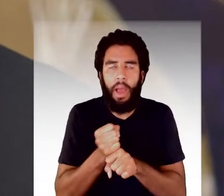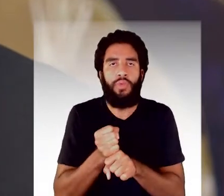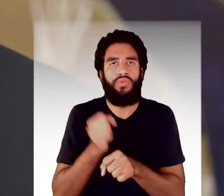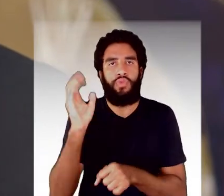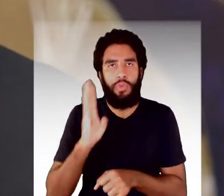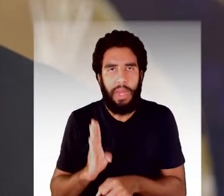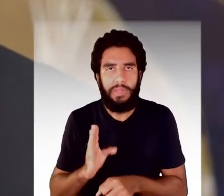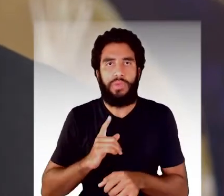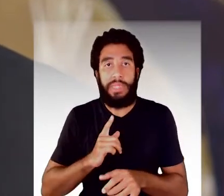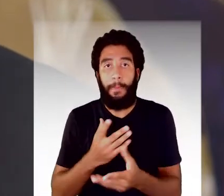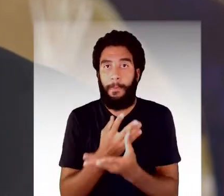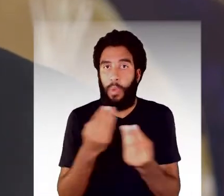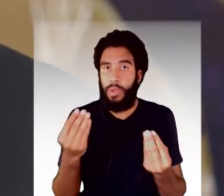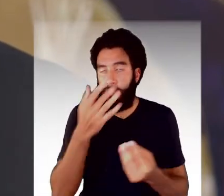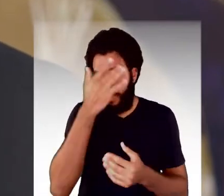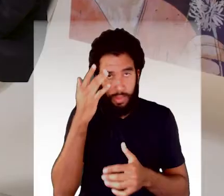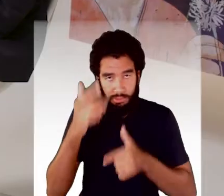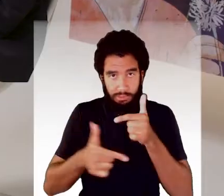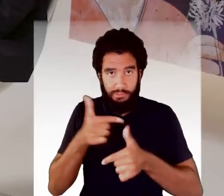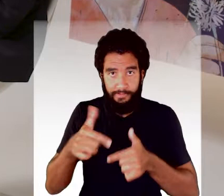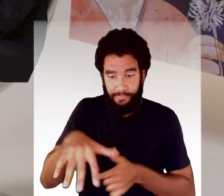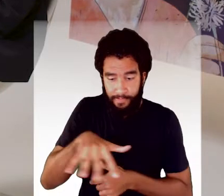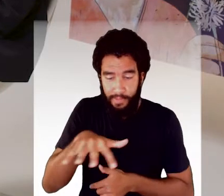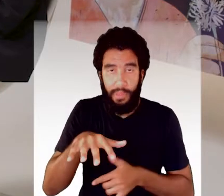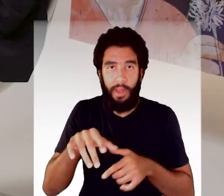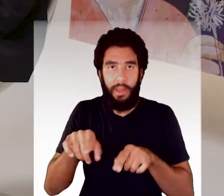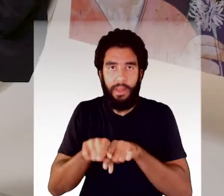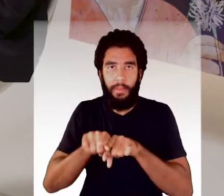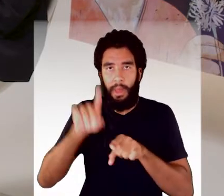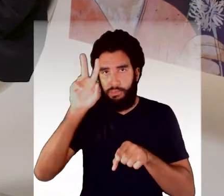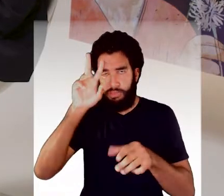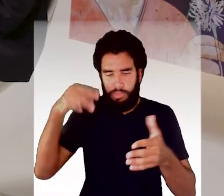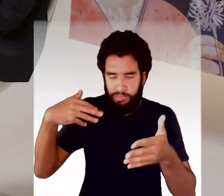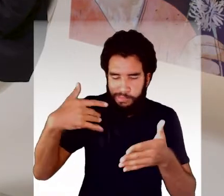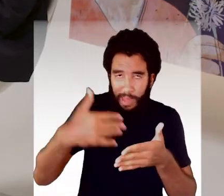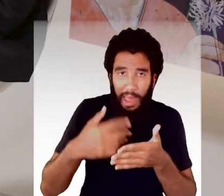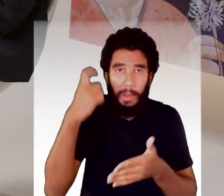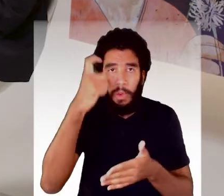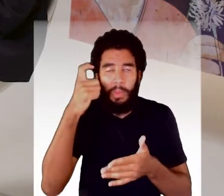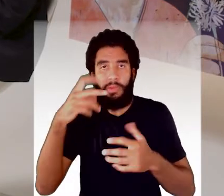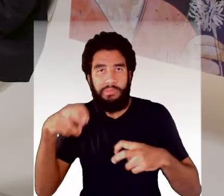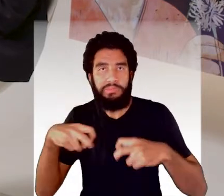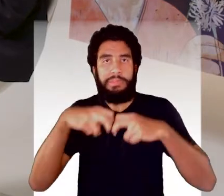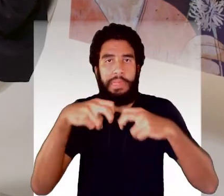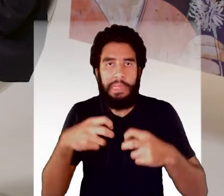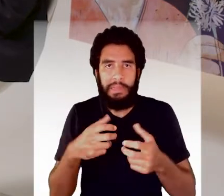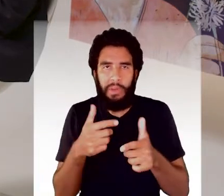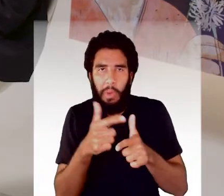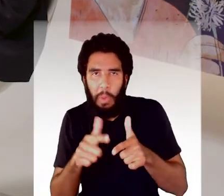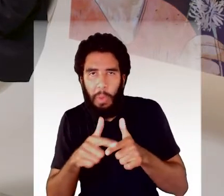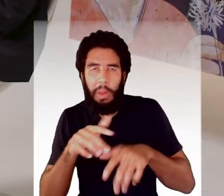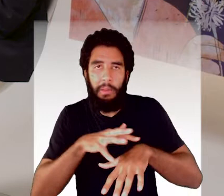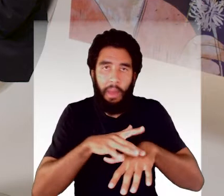instalada no Brasil há cerca de 100 anos e, historicamente, há preocupação com os